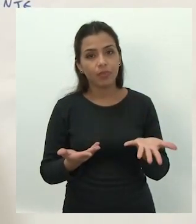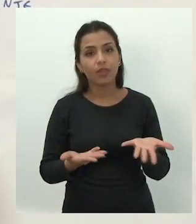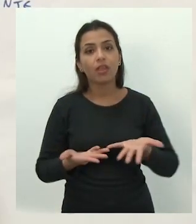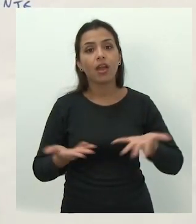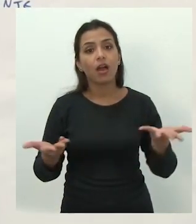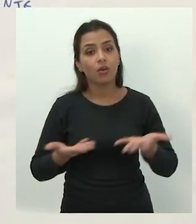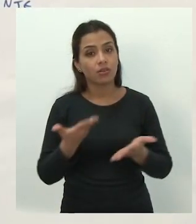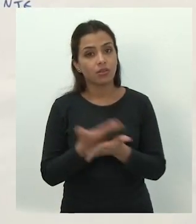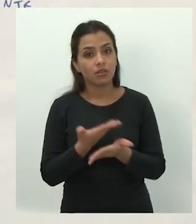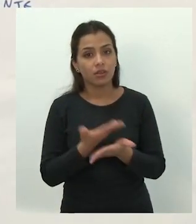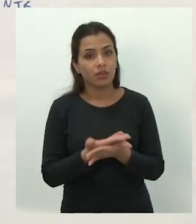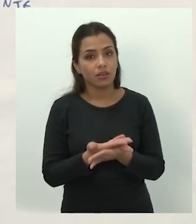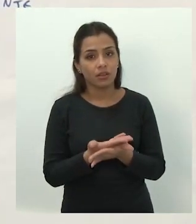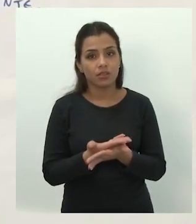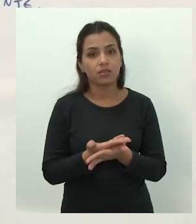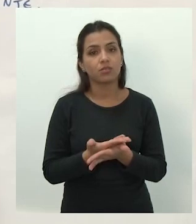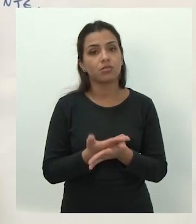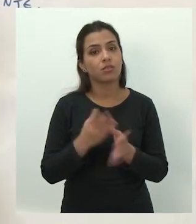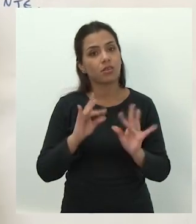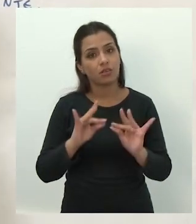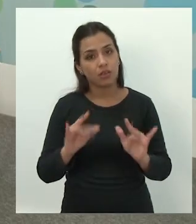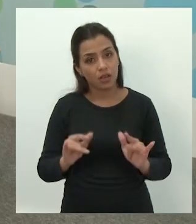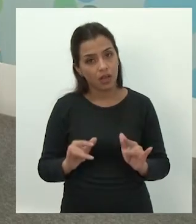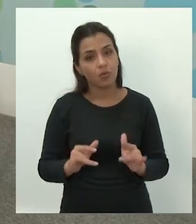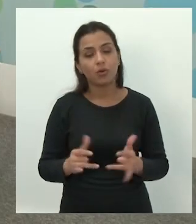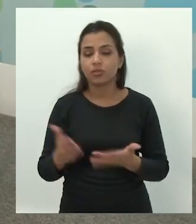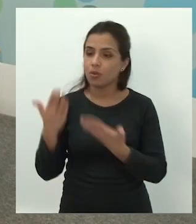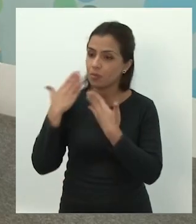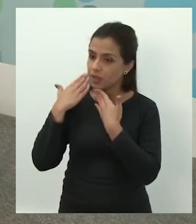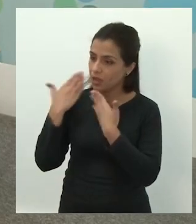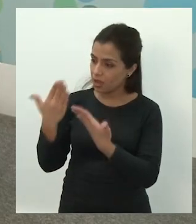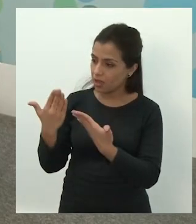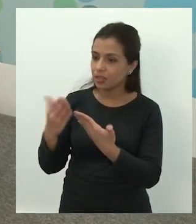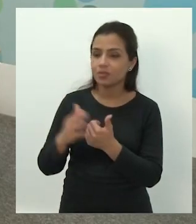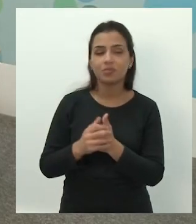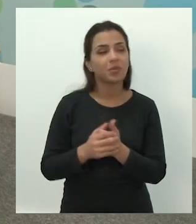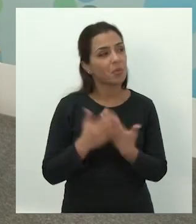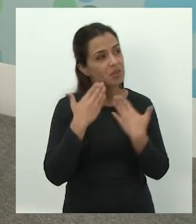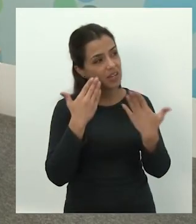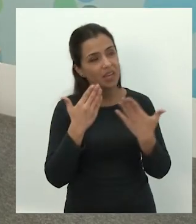A nossa aula vai ficando por aqui. Muito obrigada, professora Fernanda. Obrigada,